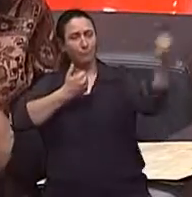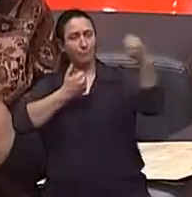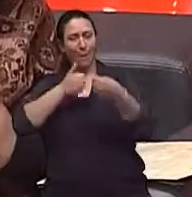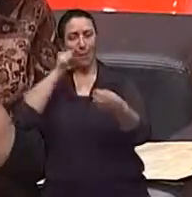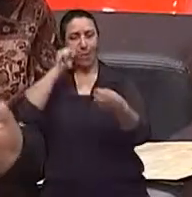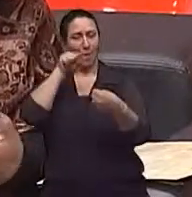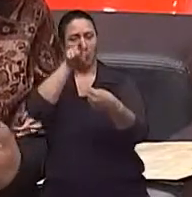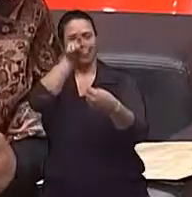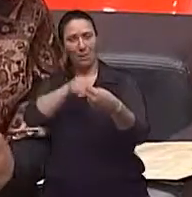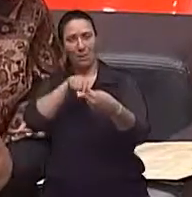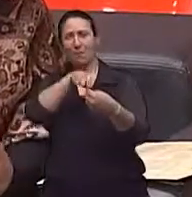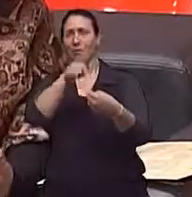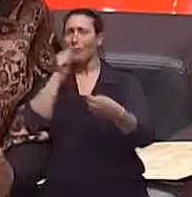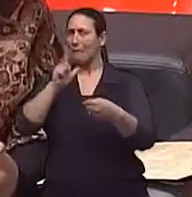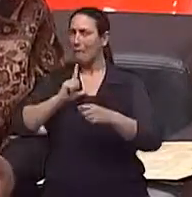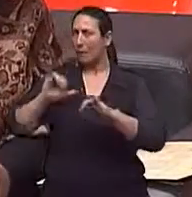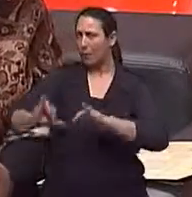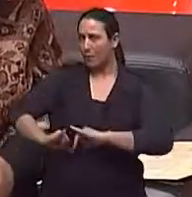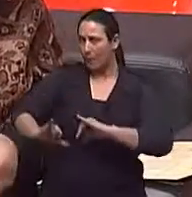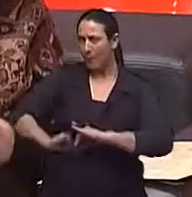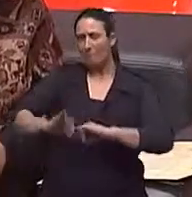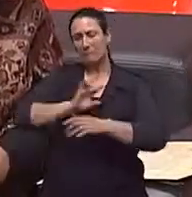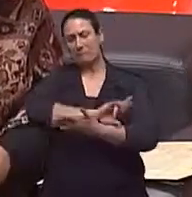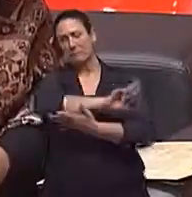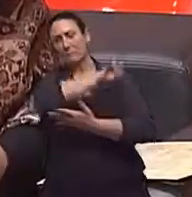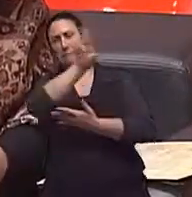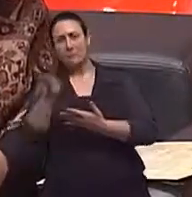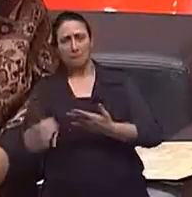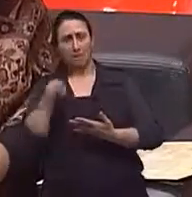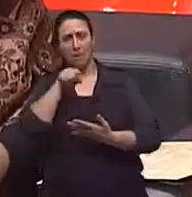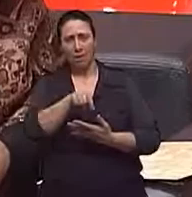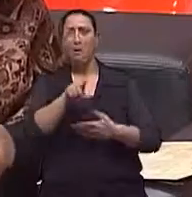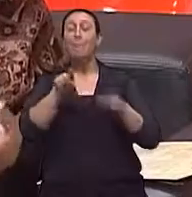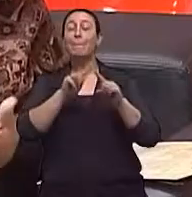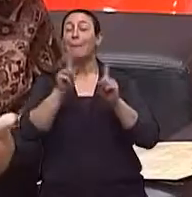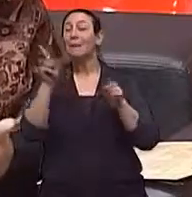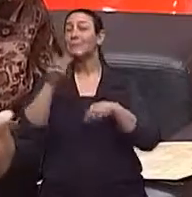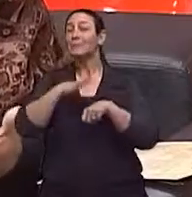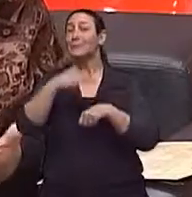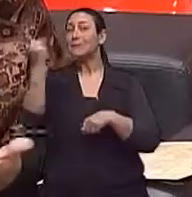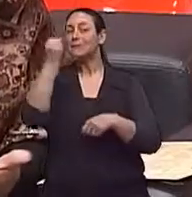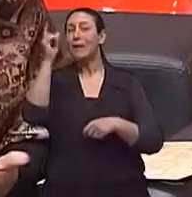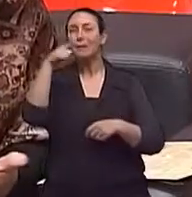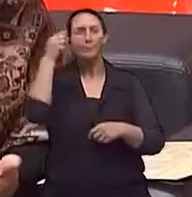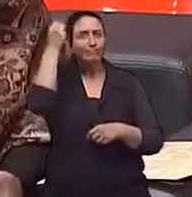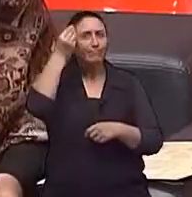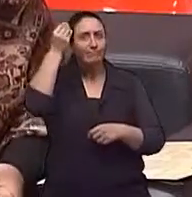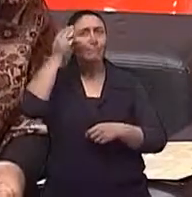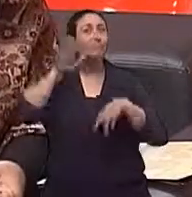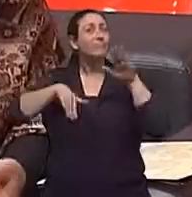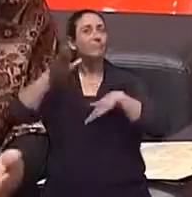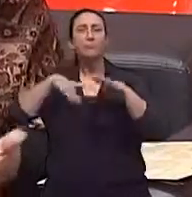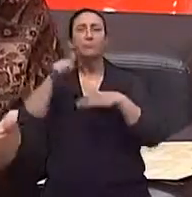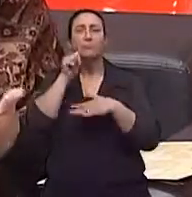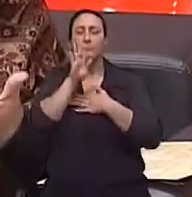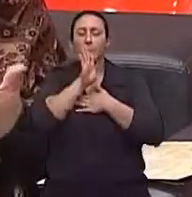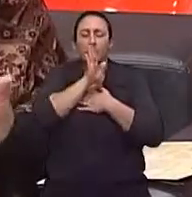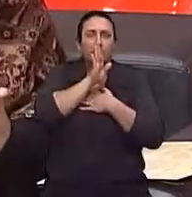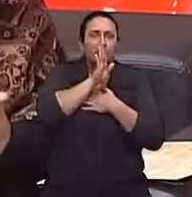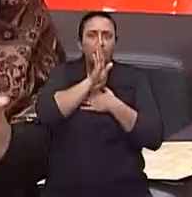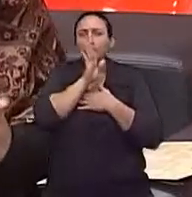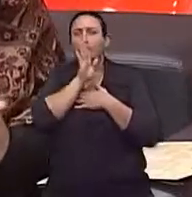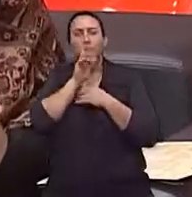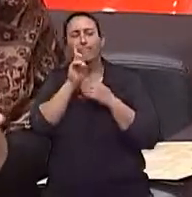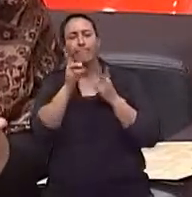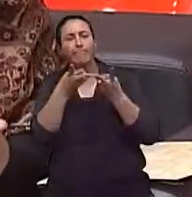demandando por conta de Sofrimentos vários mas principalmente um sofrimento psíquico que muitas vezes é velado e que muitas vezes